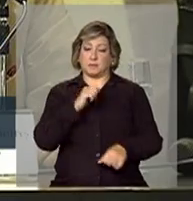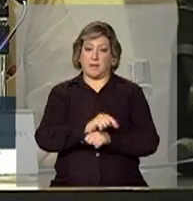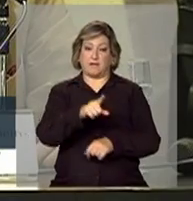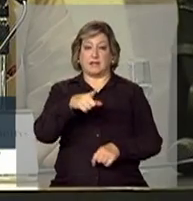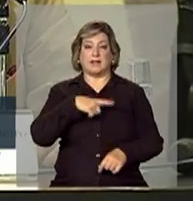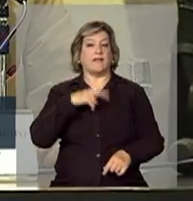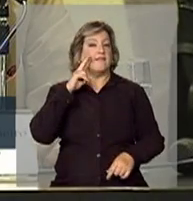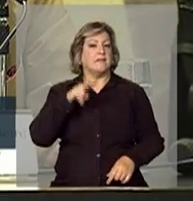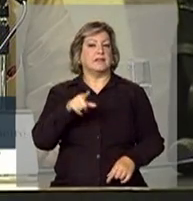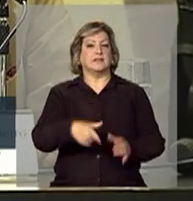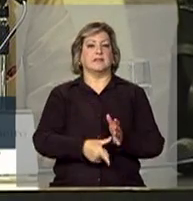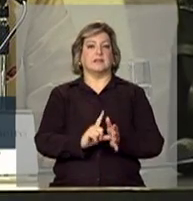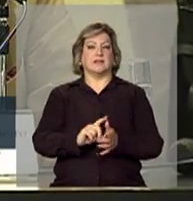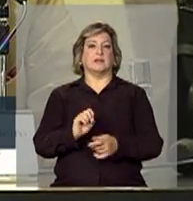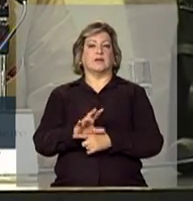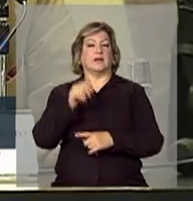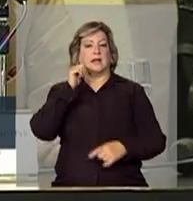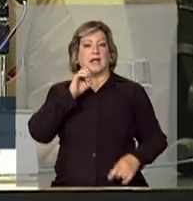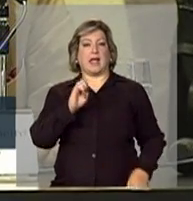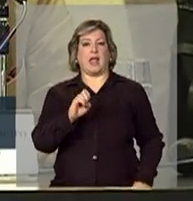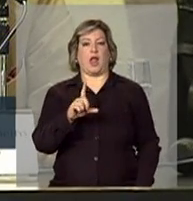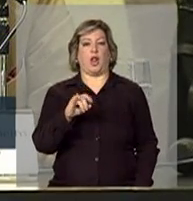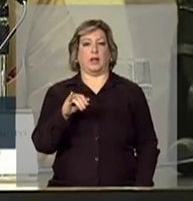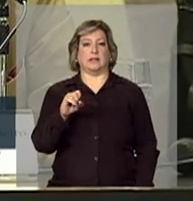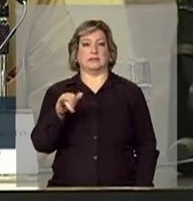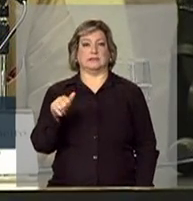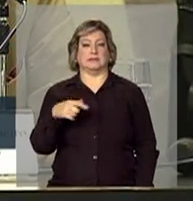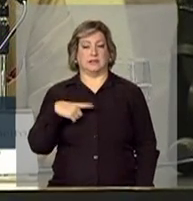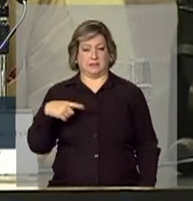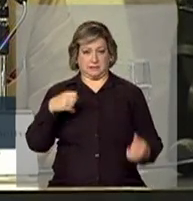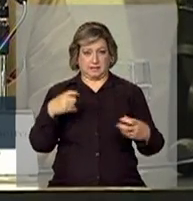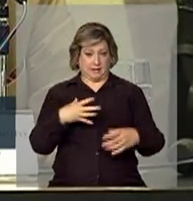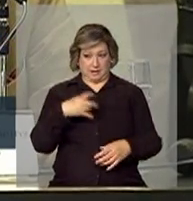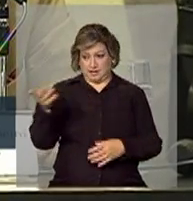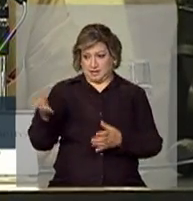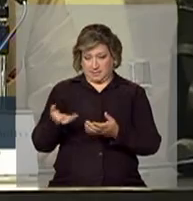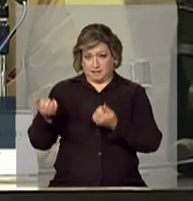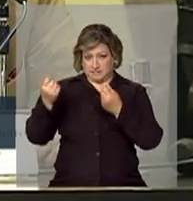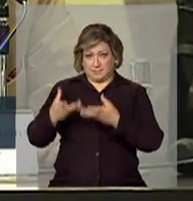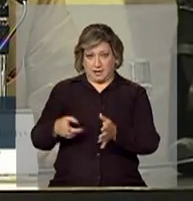apresentação da professora Heloísa, né? A Heloísa, você quer dar uma palavrinha?